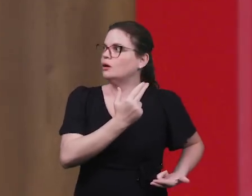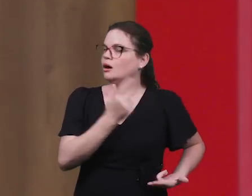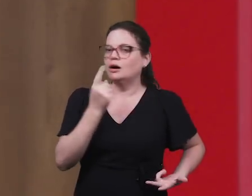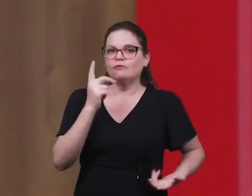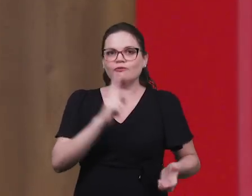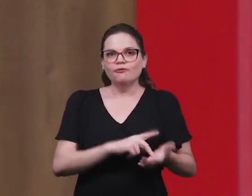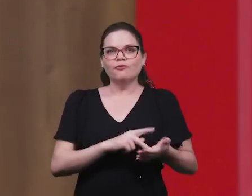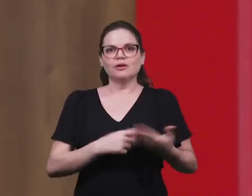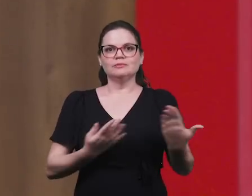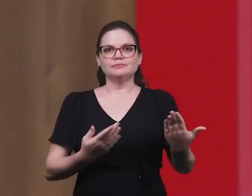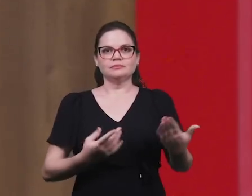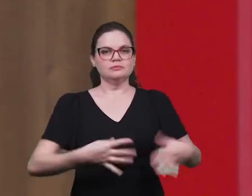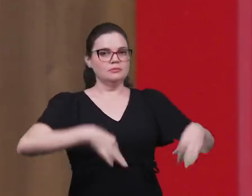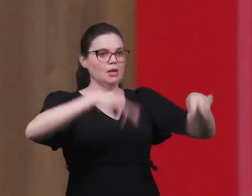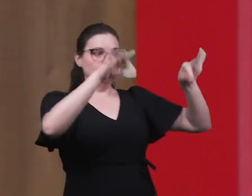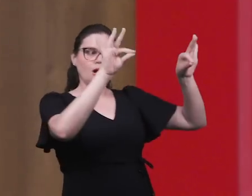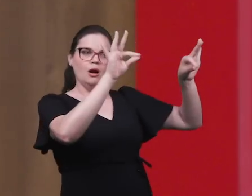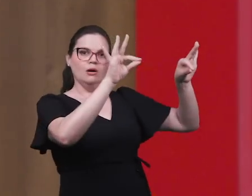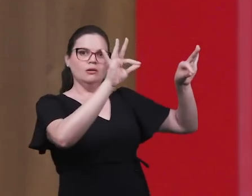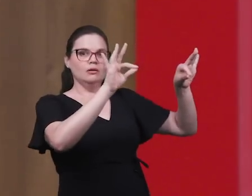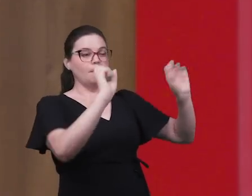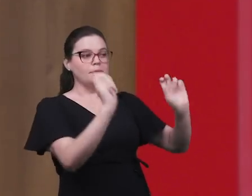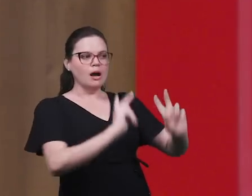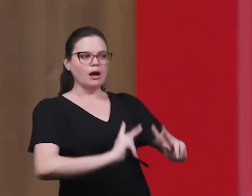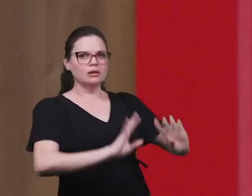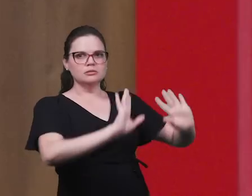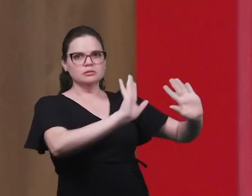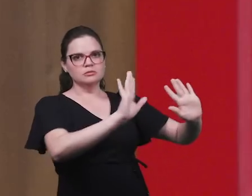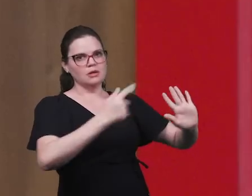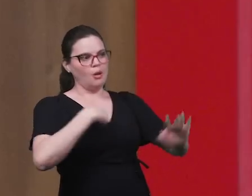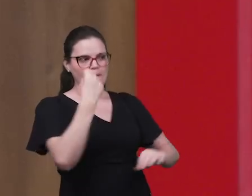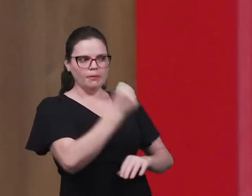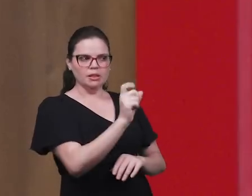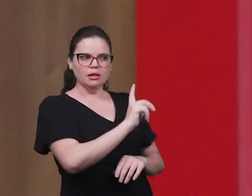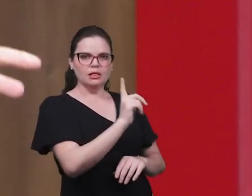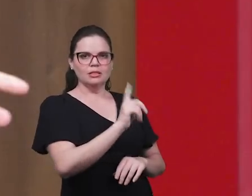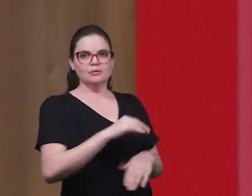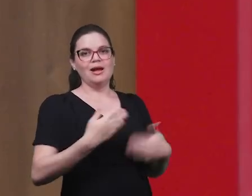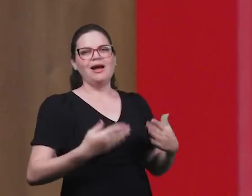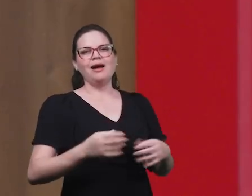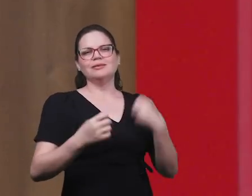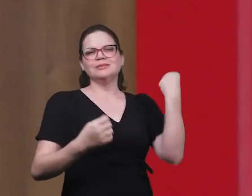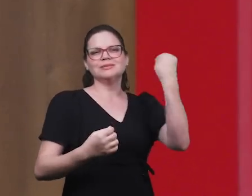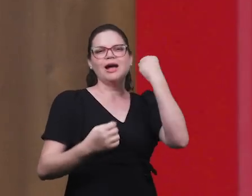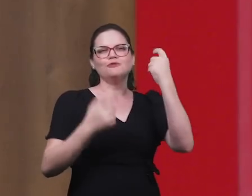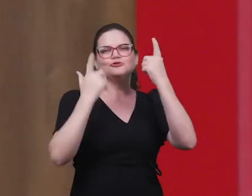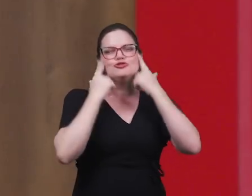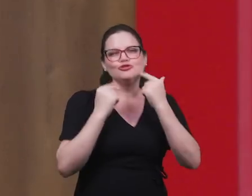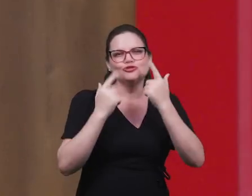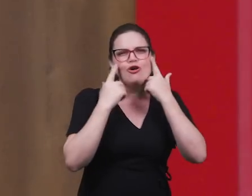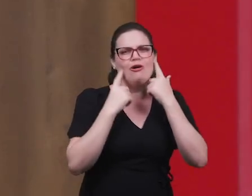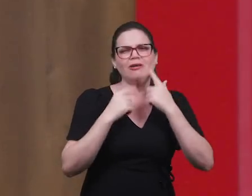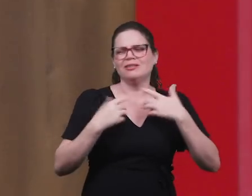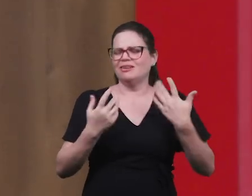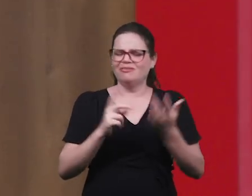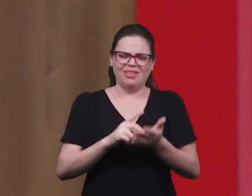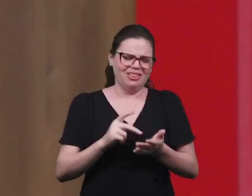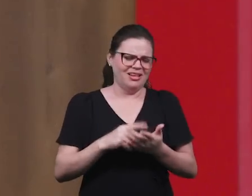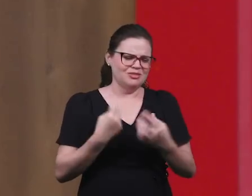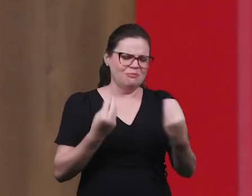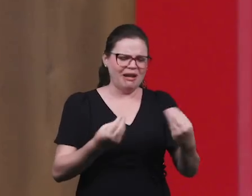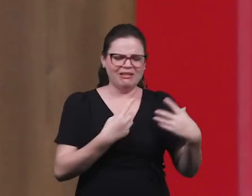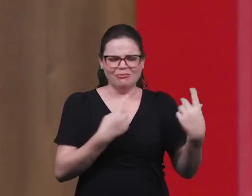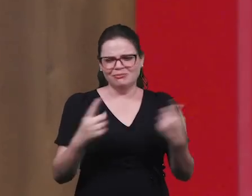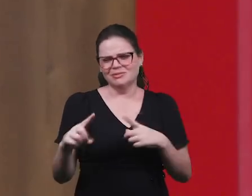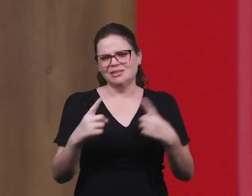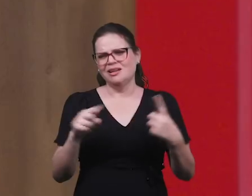E faltando aquele pedaço, então, foi visto. Primeiro Saul, ele chora: por que eu ia fazer isso com ele? Realmente